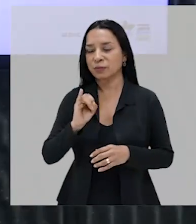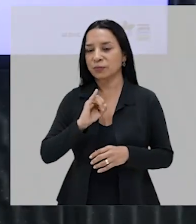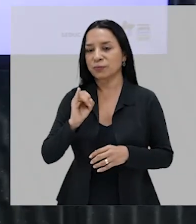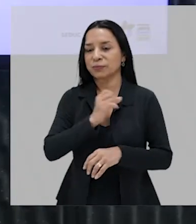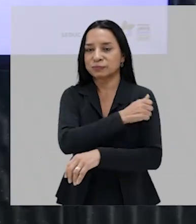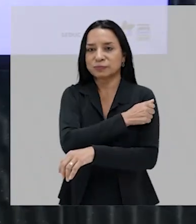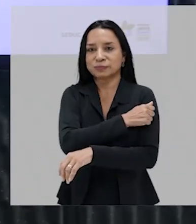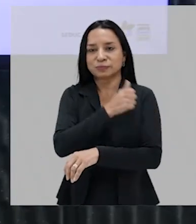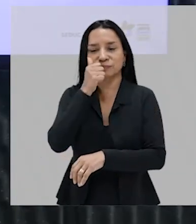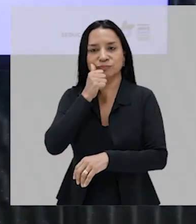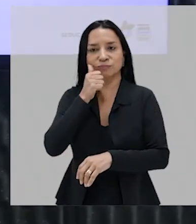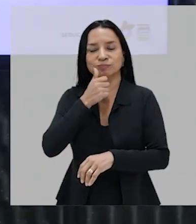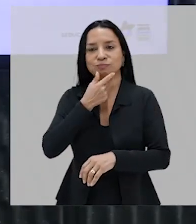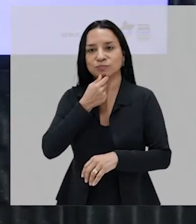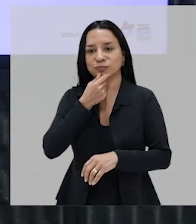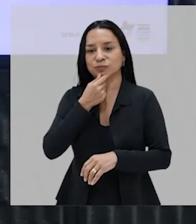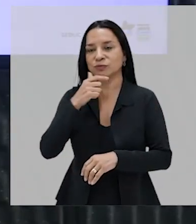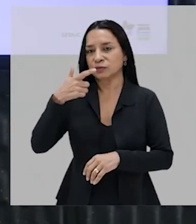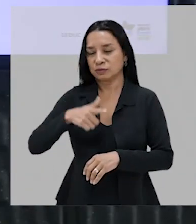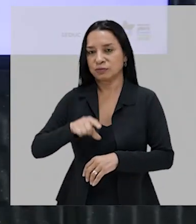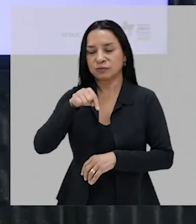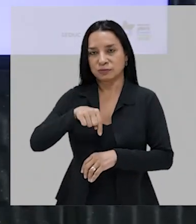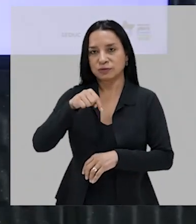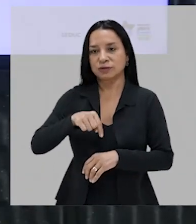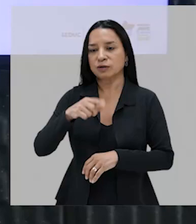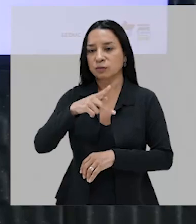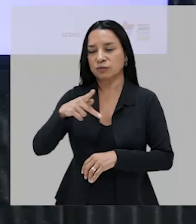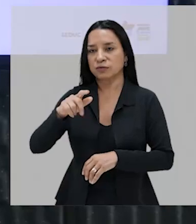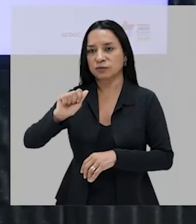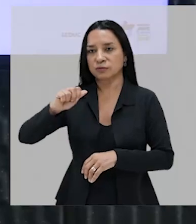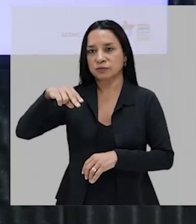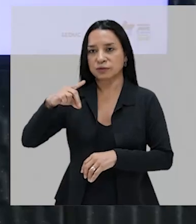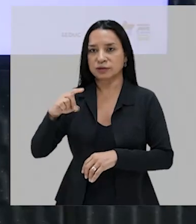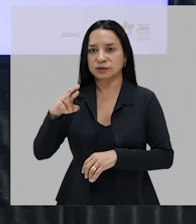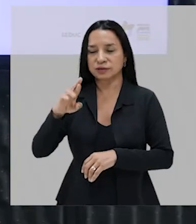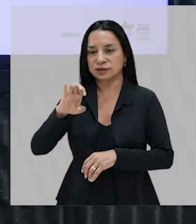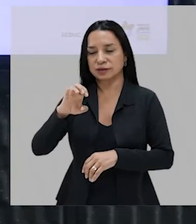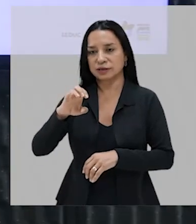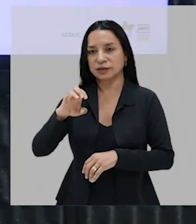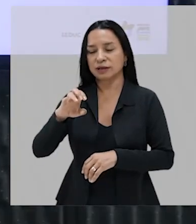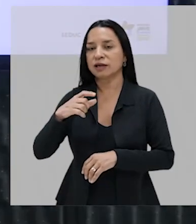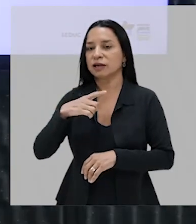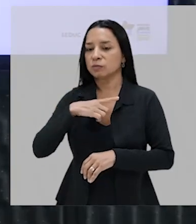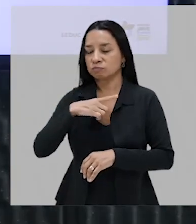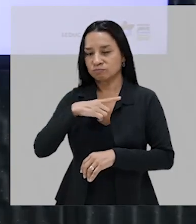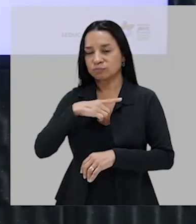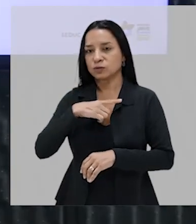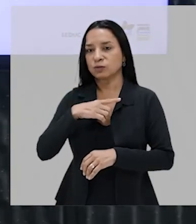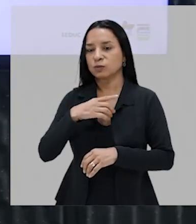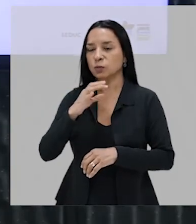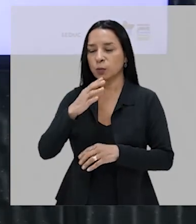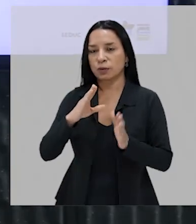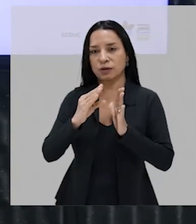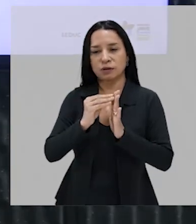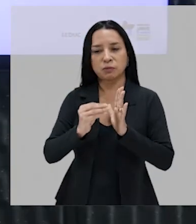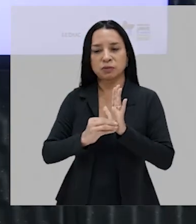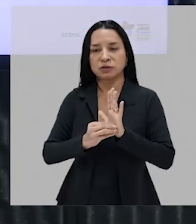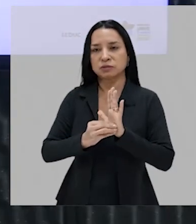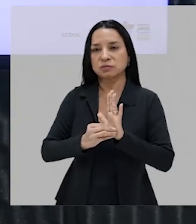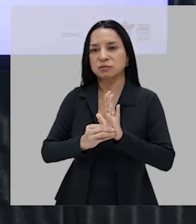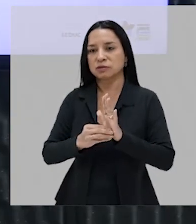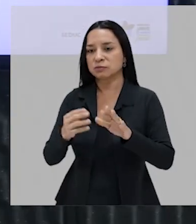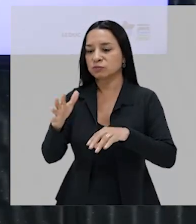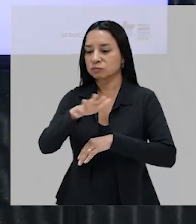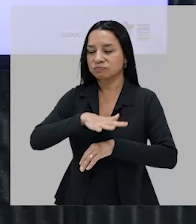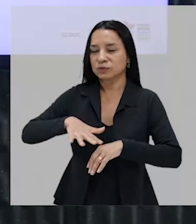meus queridos alunos, mais uma vez com vocês aqui, professor André Luiz, trazendo alguns conhecimentos na área de filosofia, essa disciplina maravilhosa aqui que sempre contribui muito